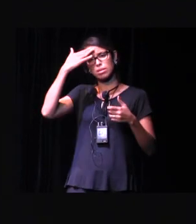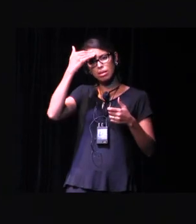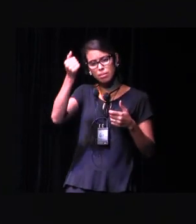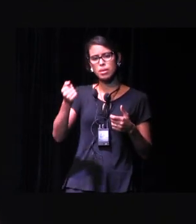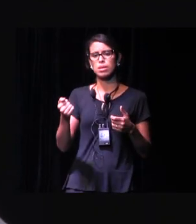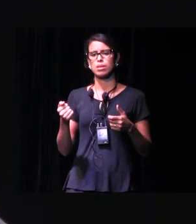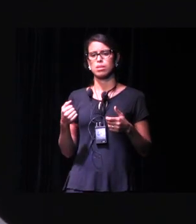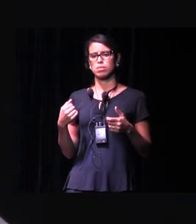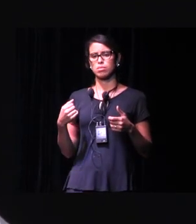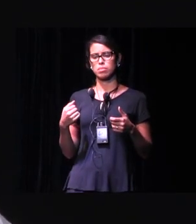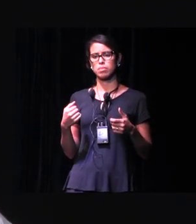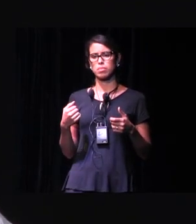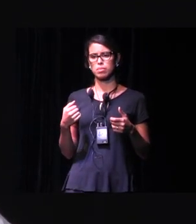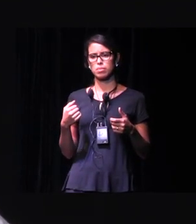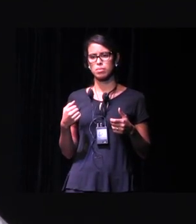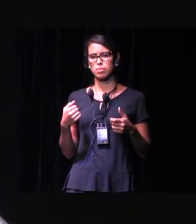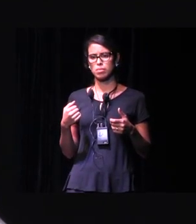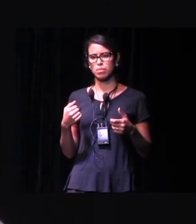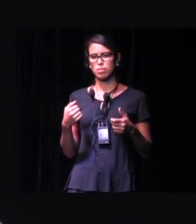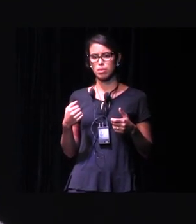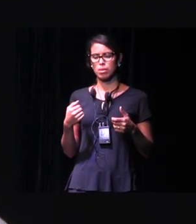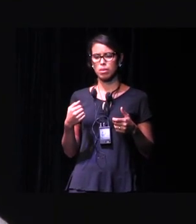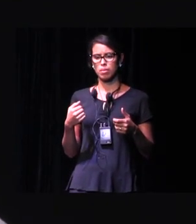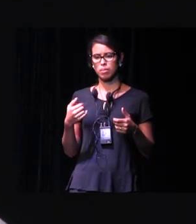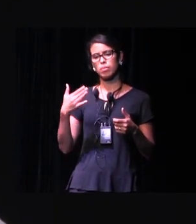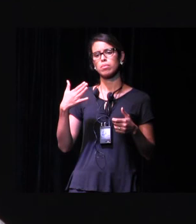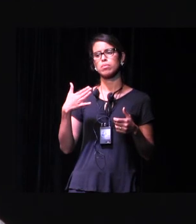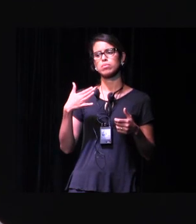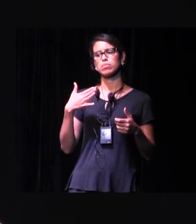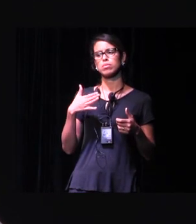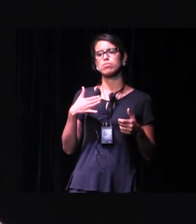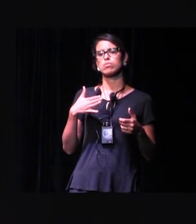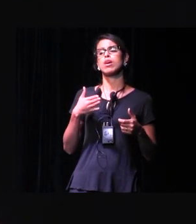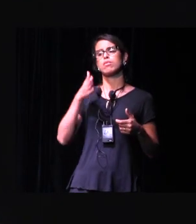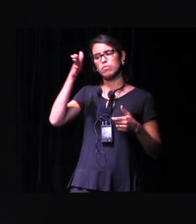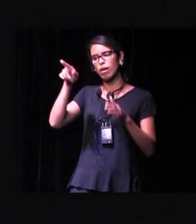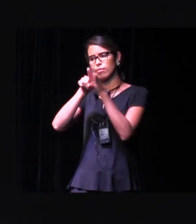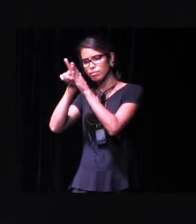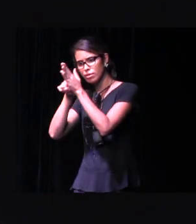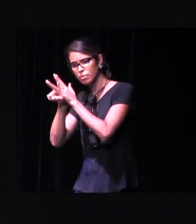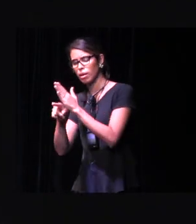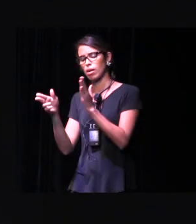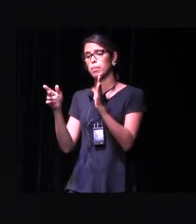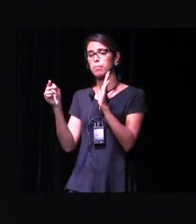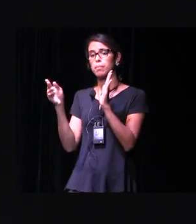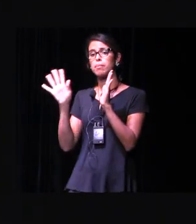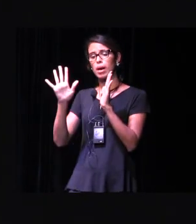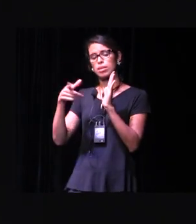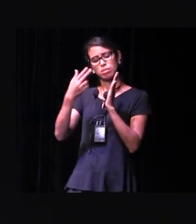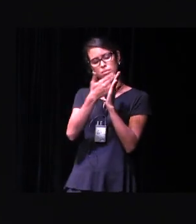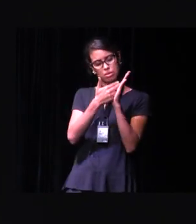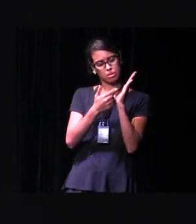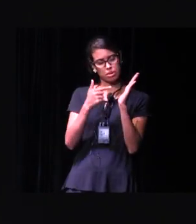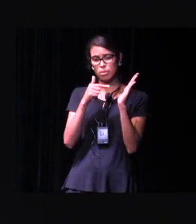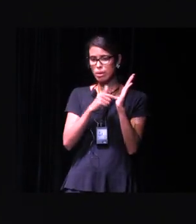preciso saber se colocar como aquele que vai procurar fazer essa síntese através do desenho, o desenho